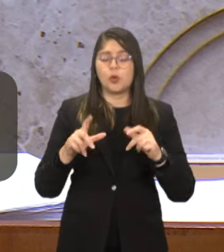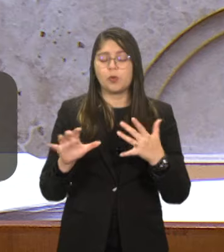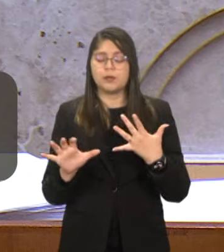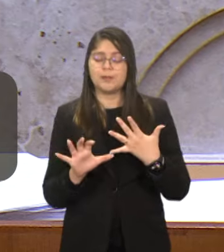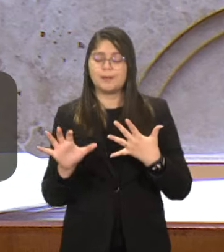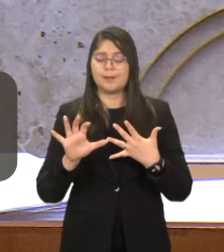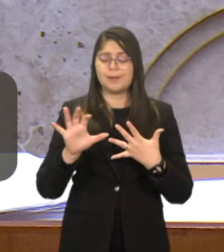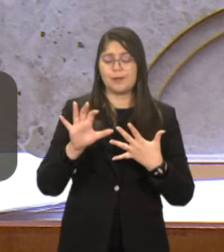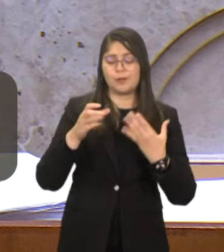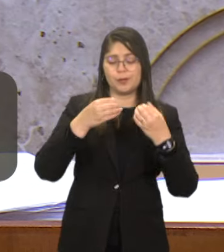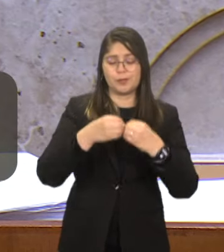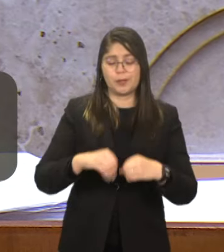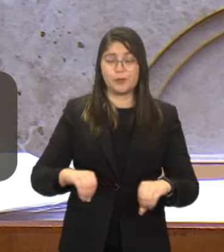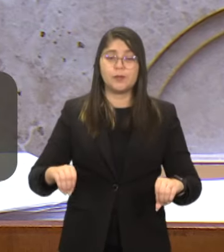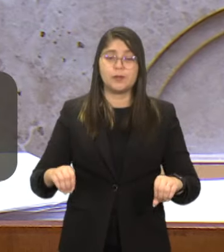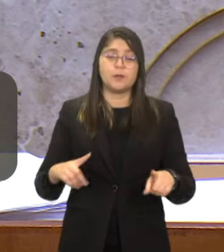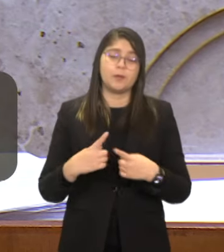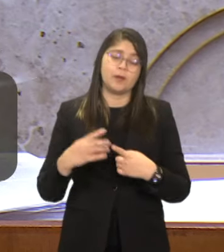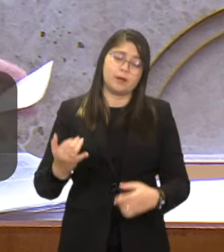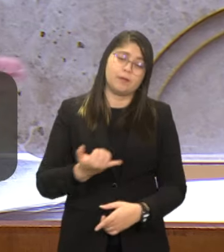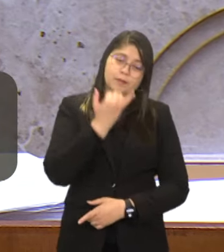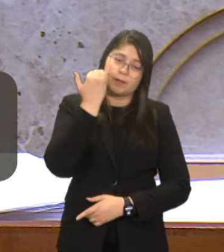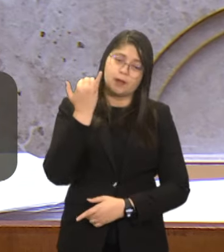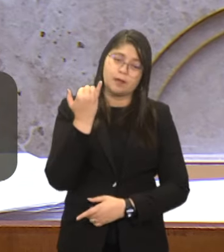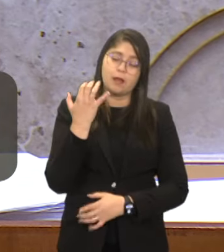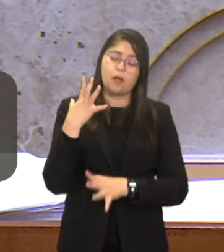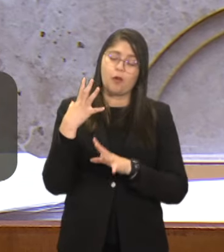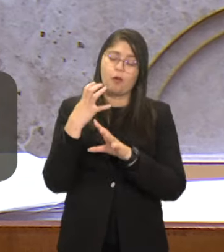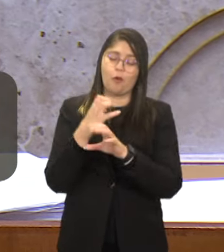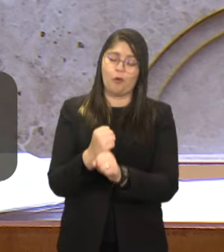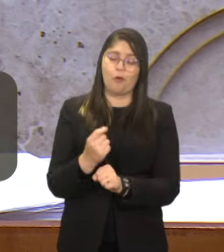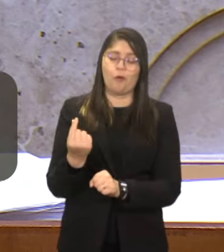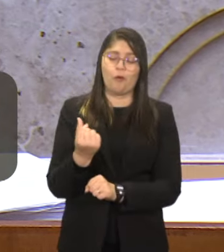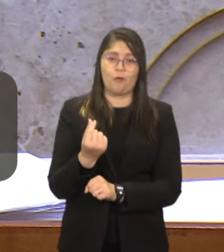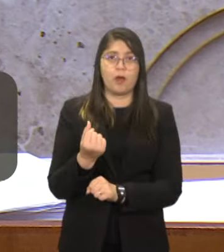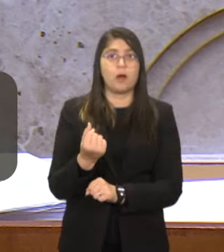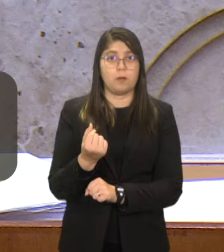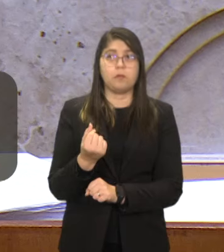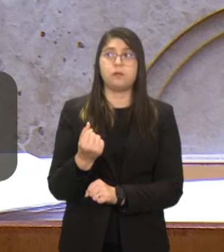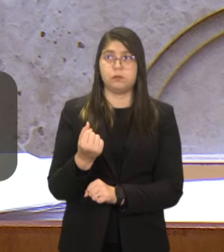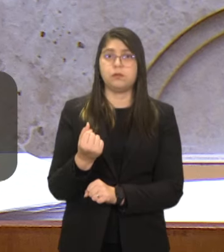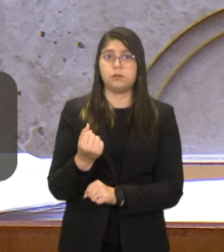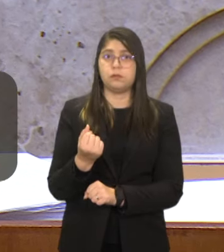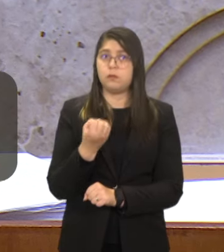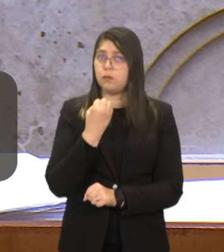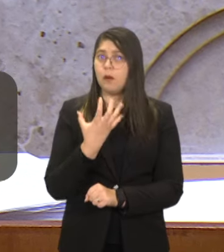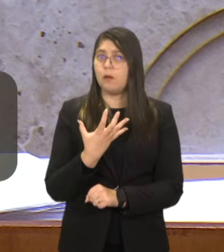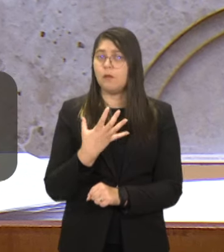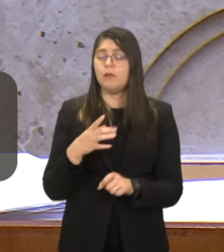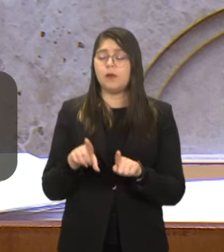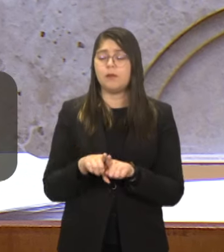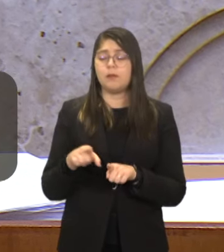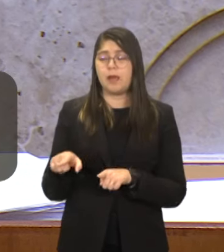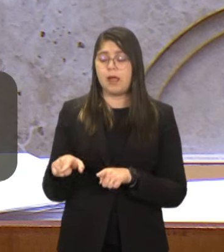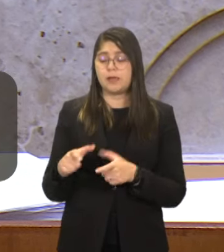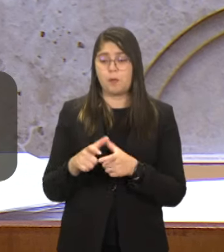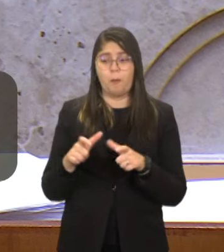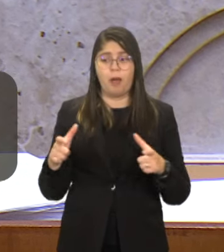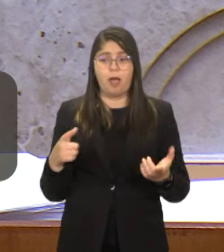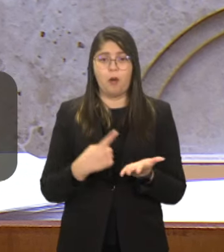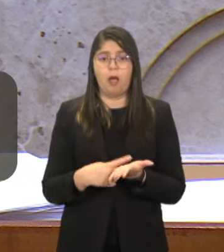danos causados pelo desastre. O valor pactuado é significativo e faz deste um dos maiores